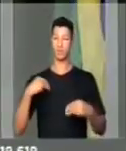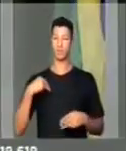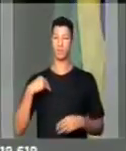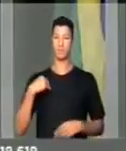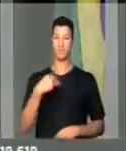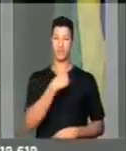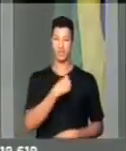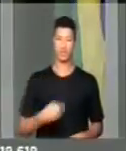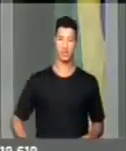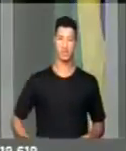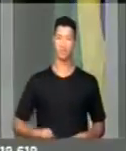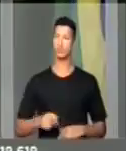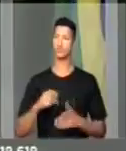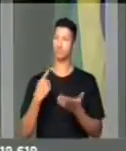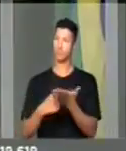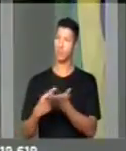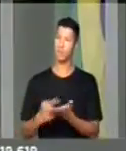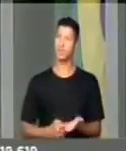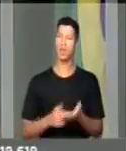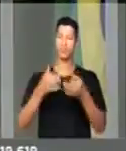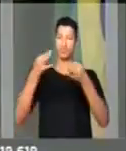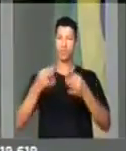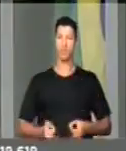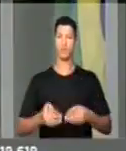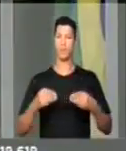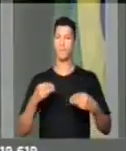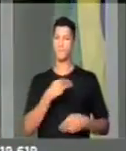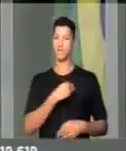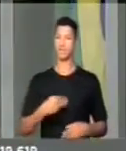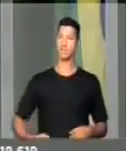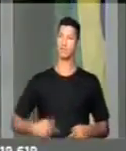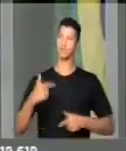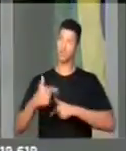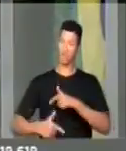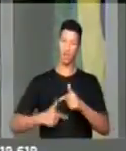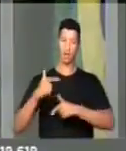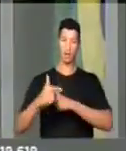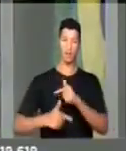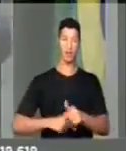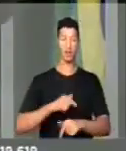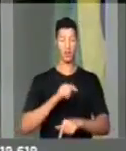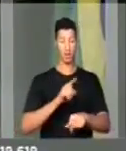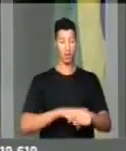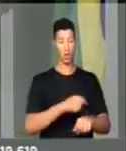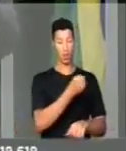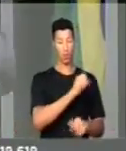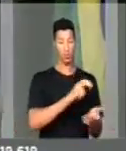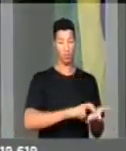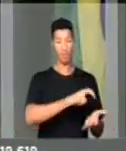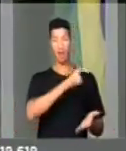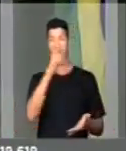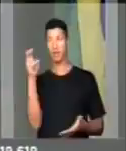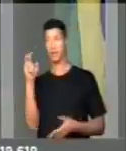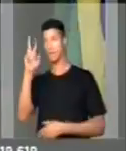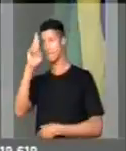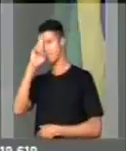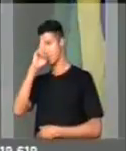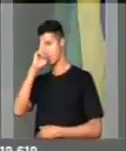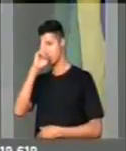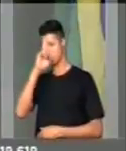ministros super comprometidos, ministro que trabalha das 8 da manhã até a meia-noite,